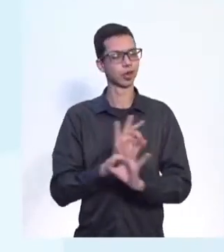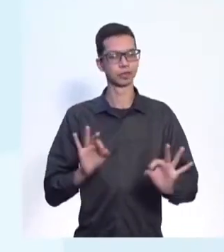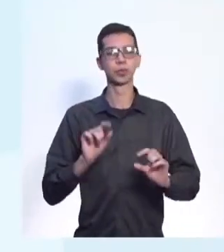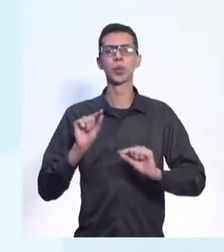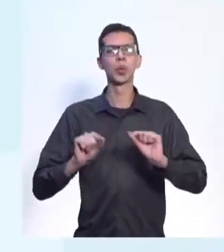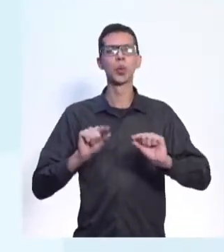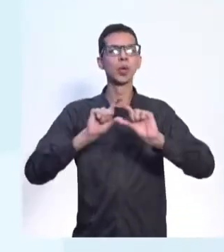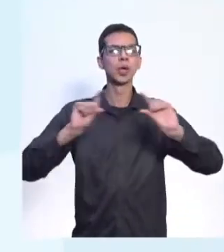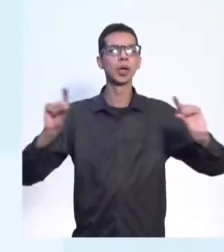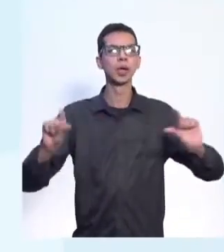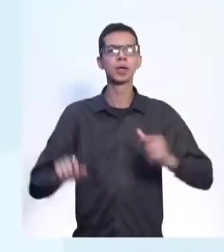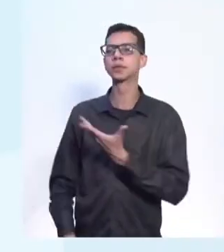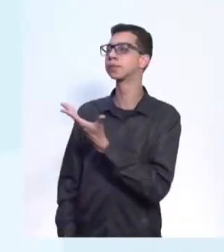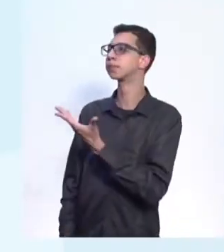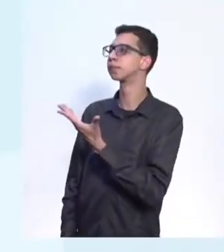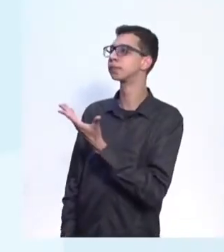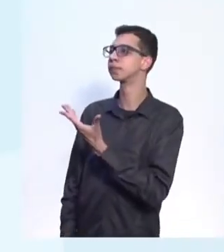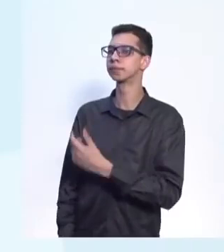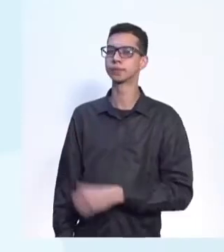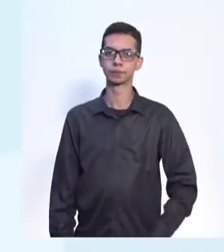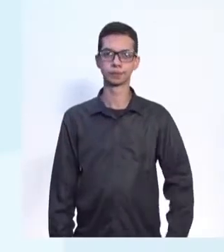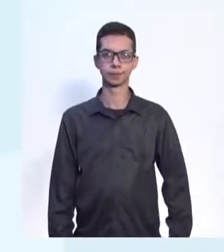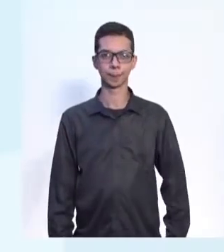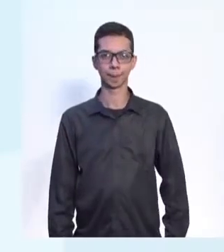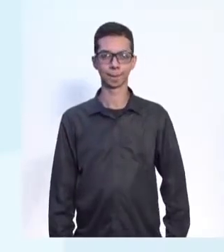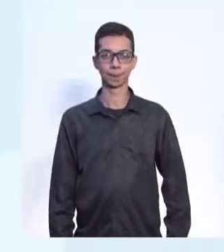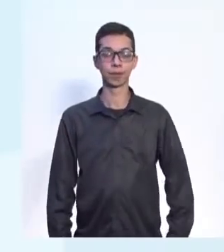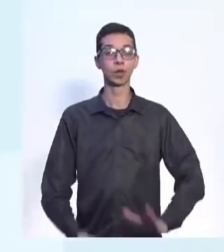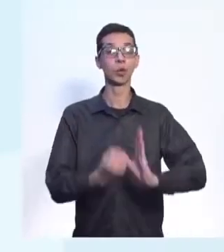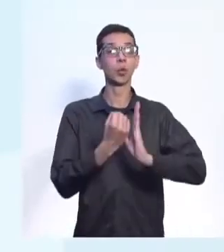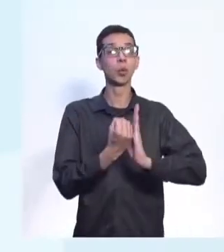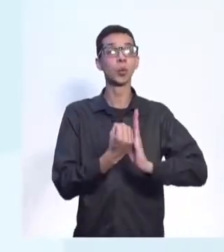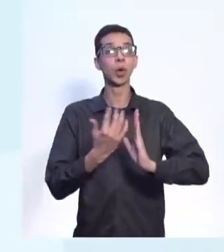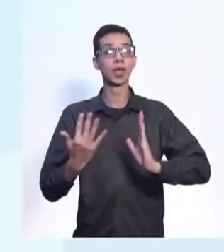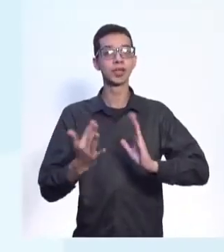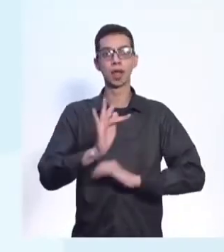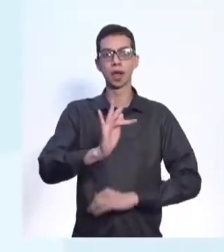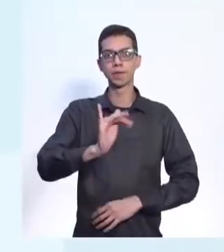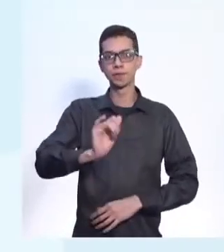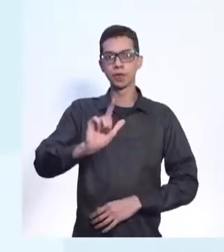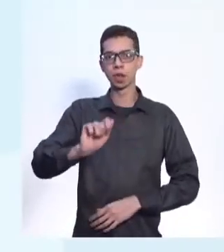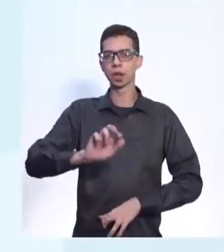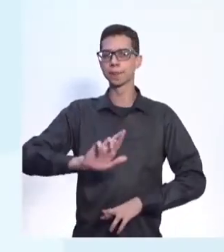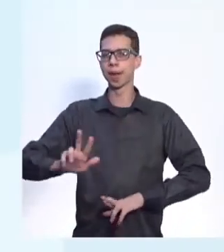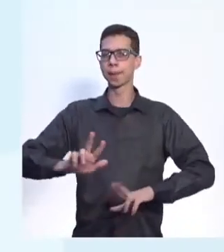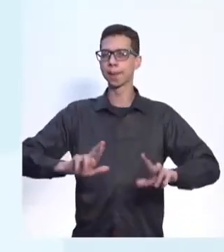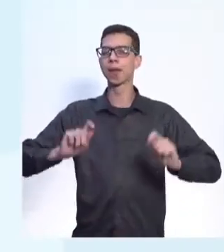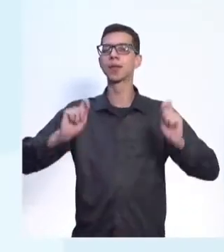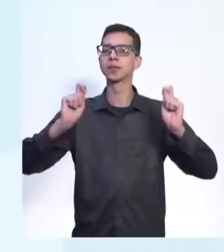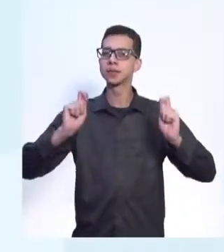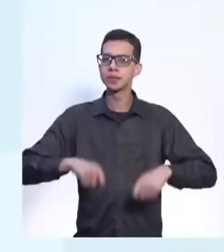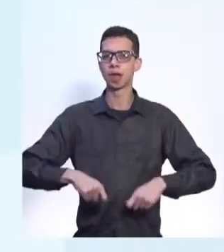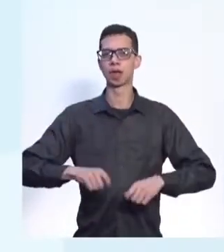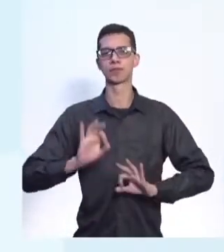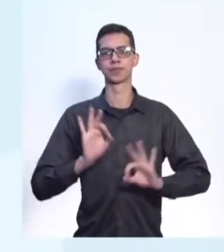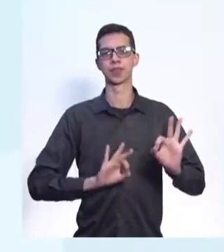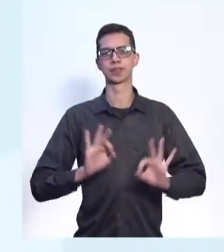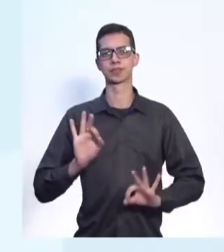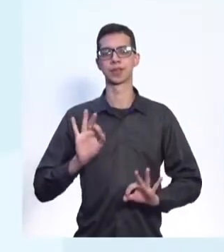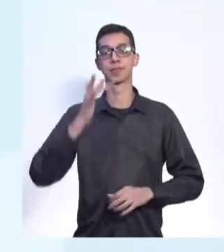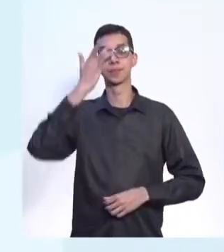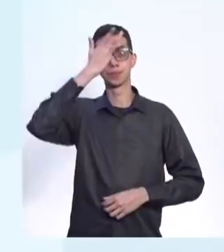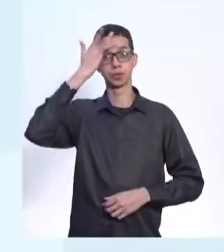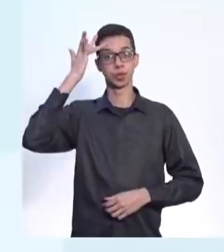seguinte: quantas filas diferentes poderão ser formadas com 5